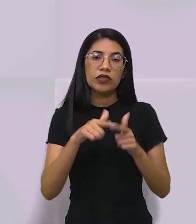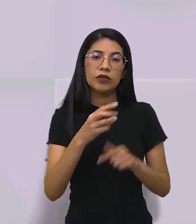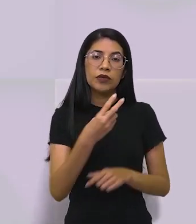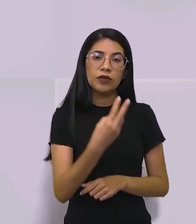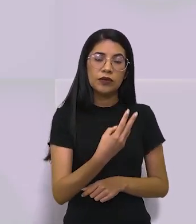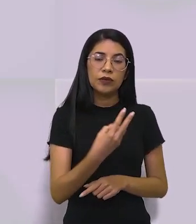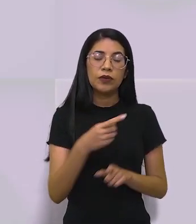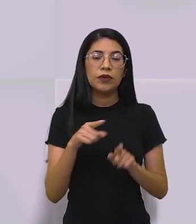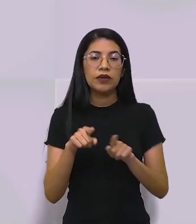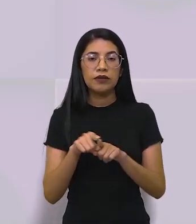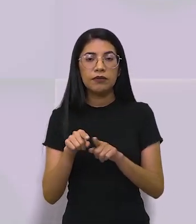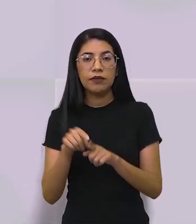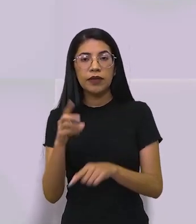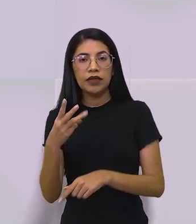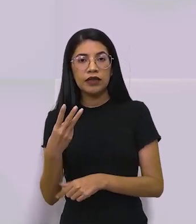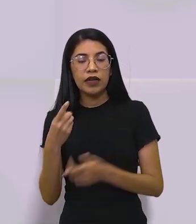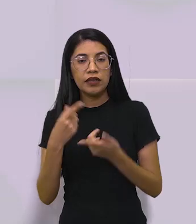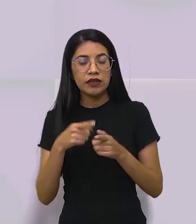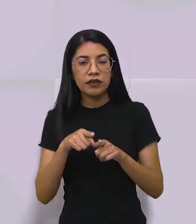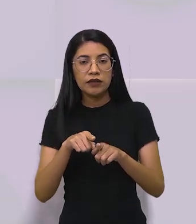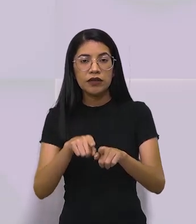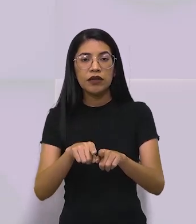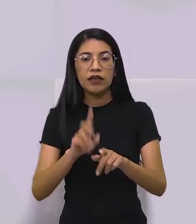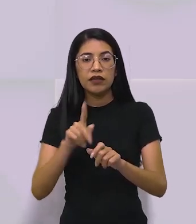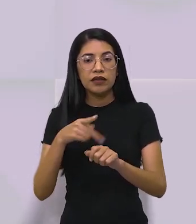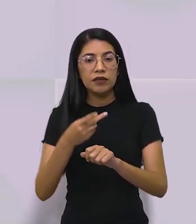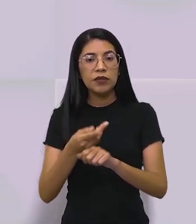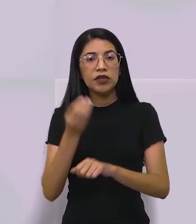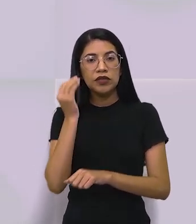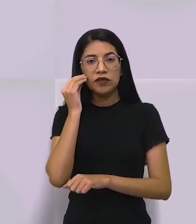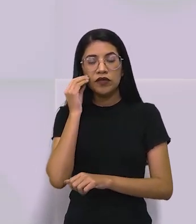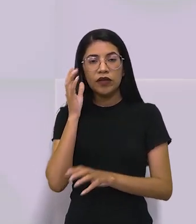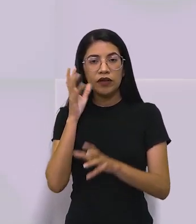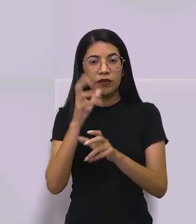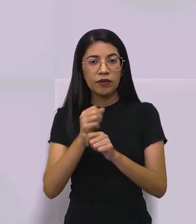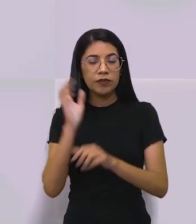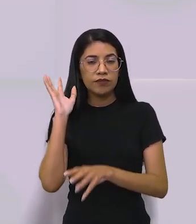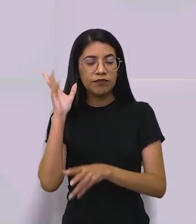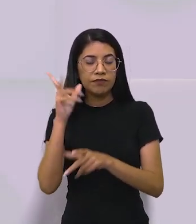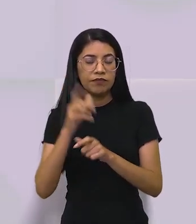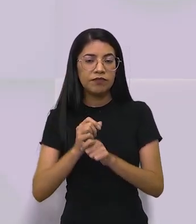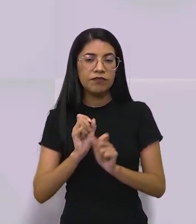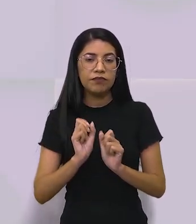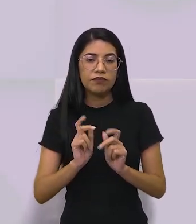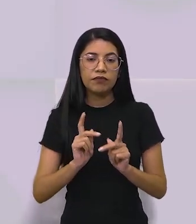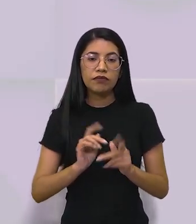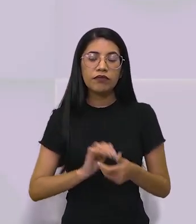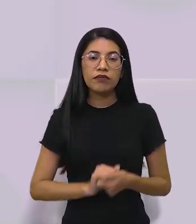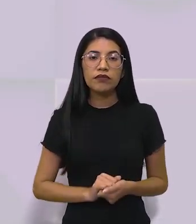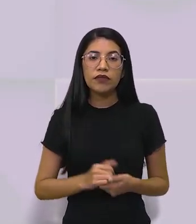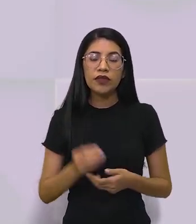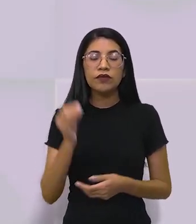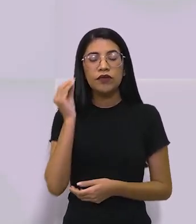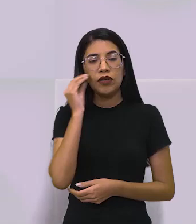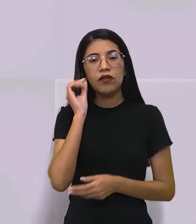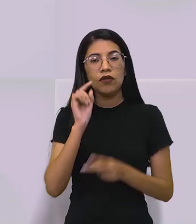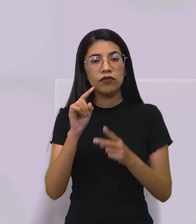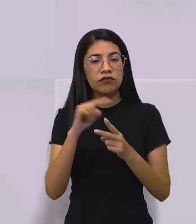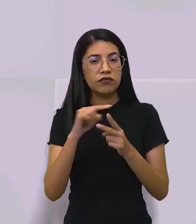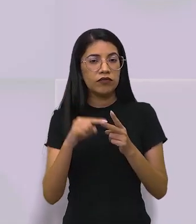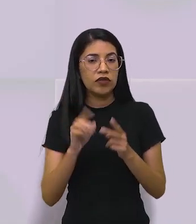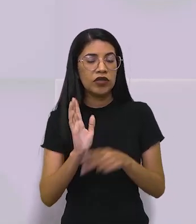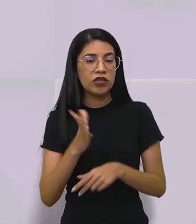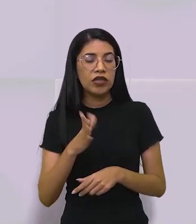3 ao mesmo tempo. Daqui a pouco a gente vai ver esse resumo, tá certo? Como a gente já viu essas duas regrinhas,